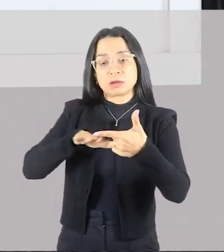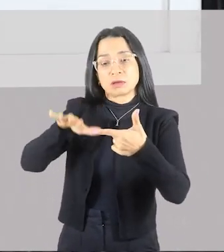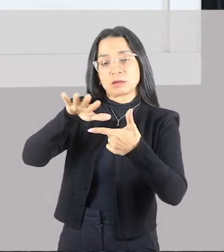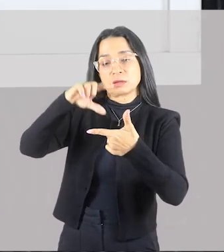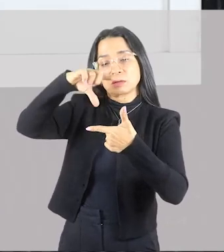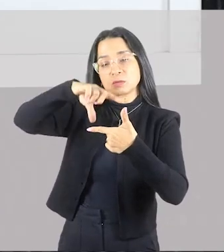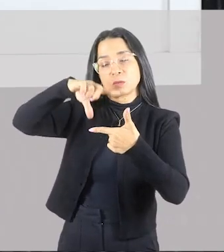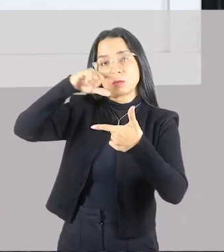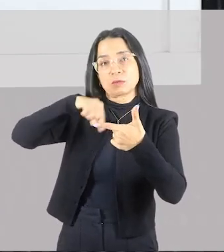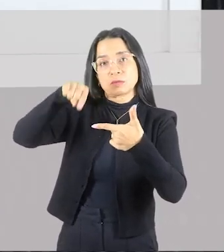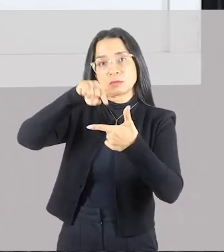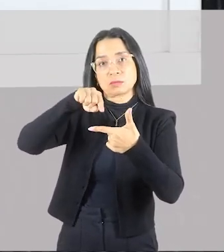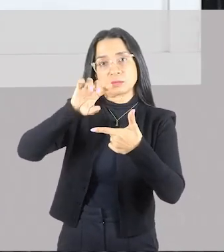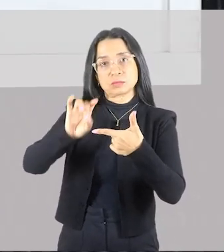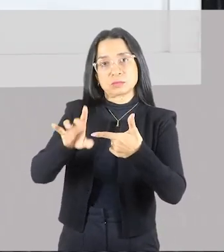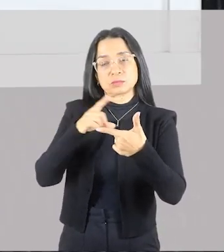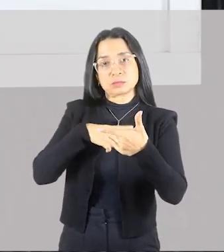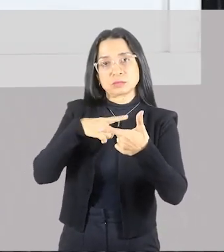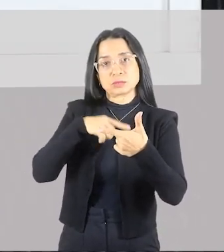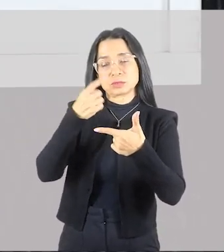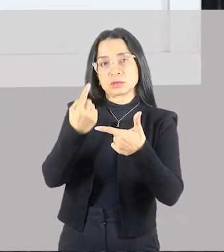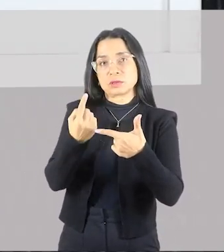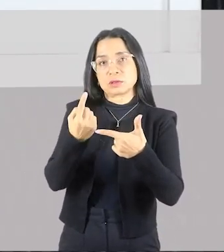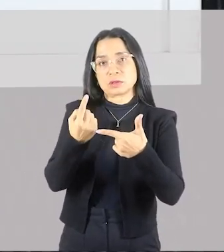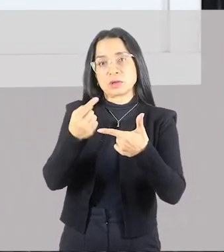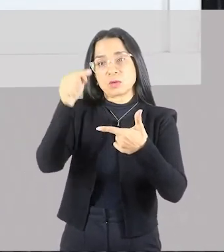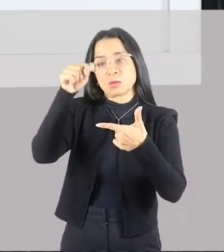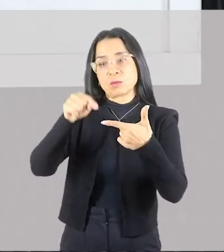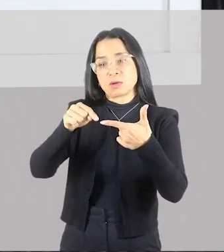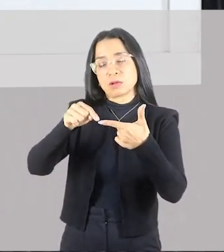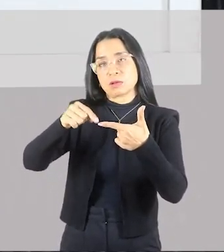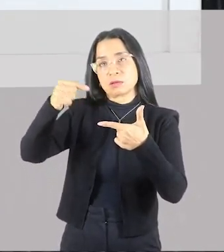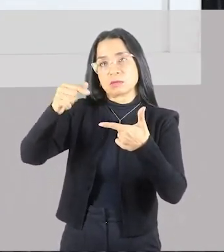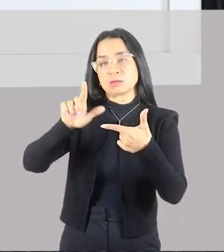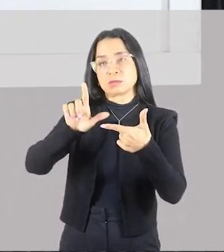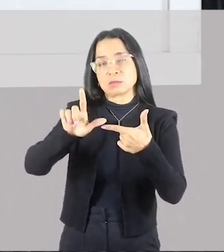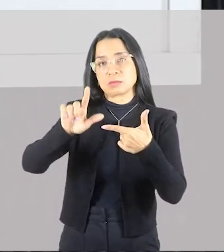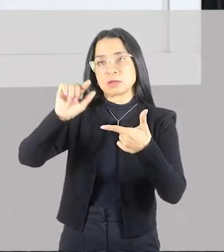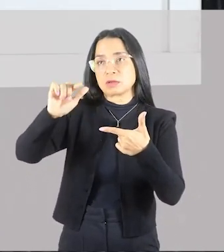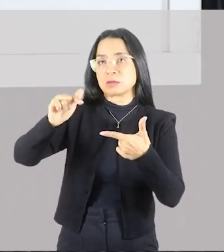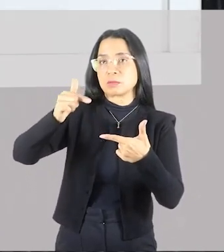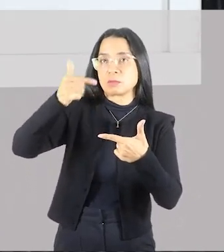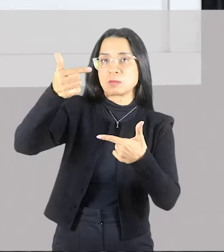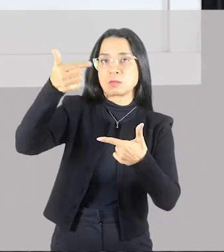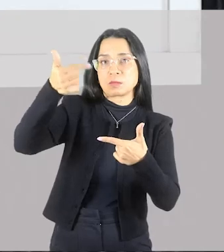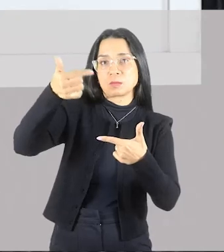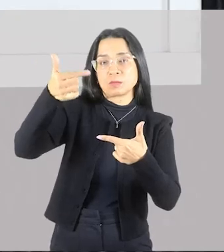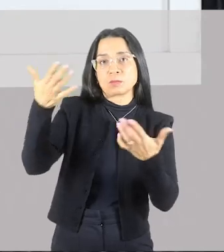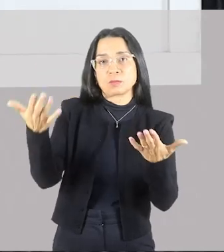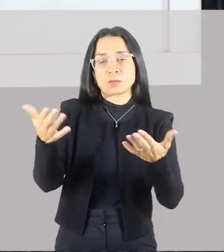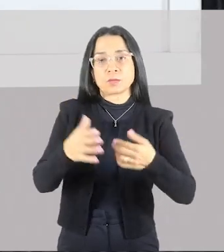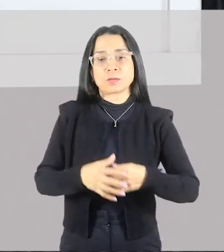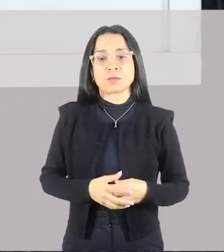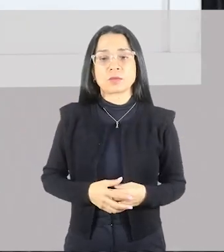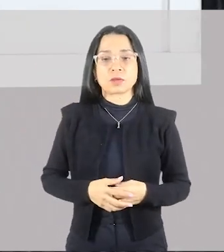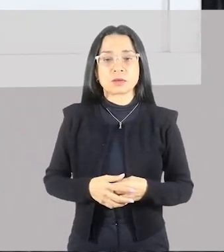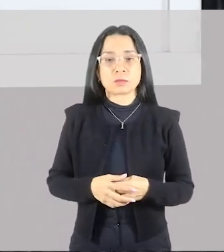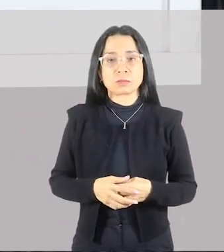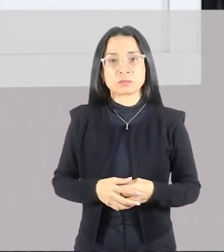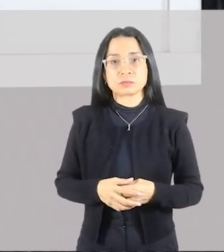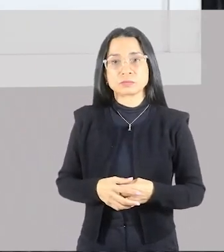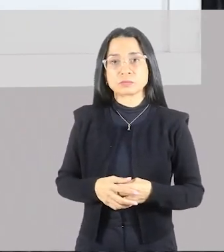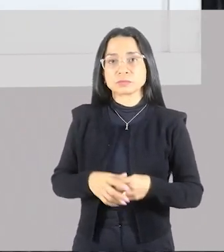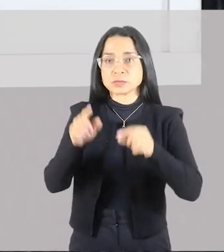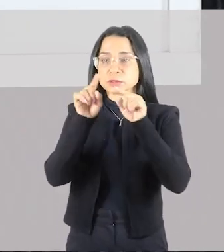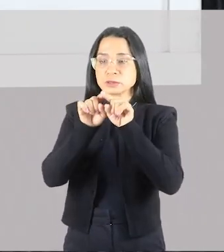turma? Basta pegar o lado e elevar a segunda potência, beleza? Os retângulos em geral, né? Basta